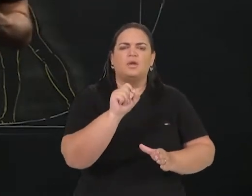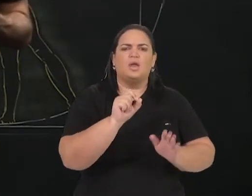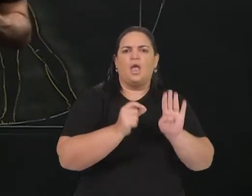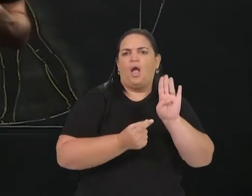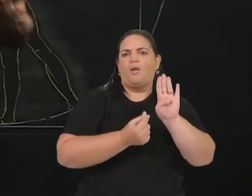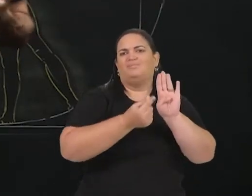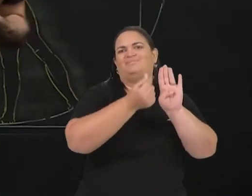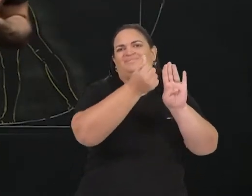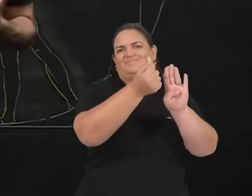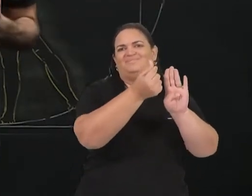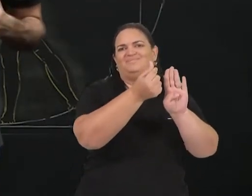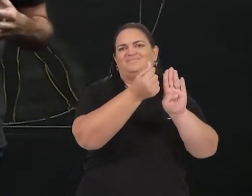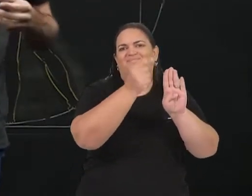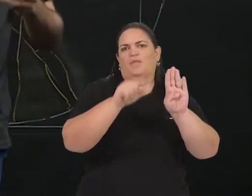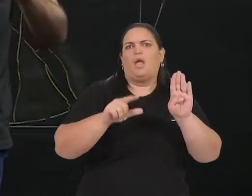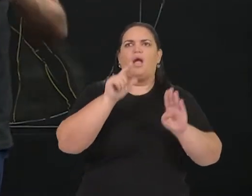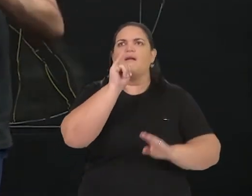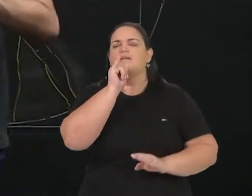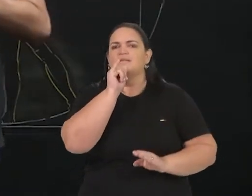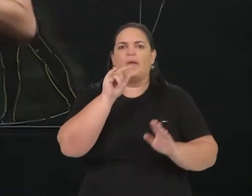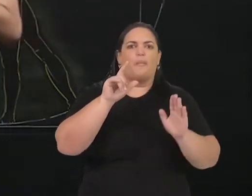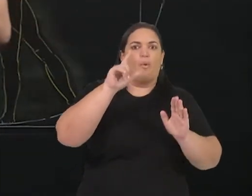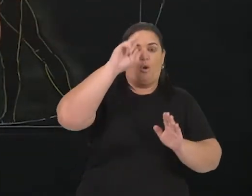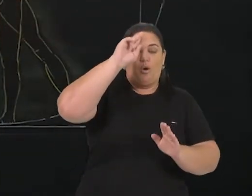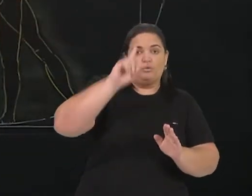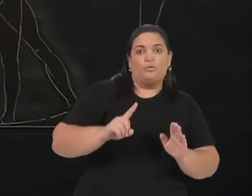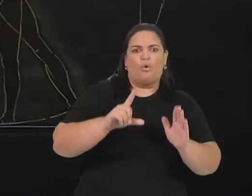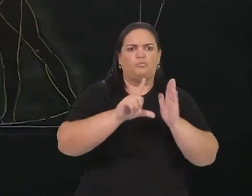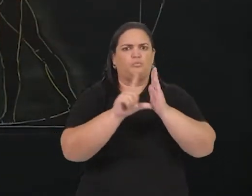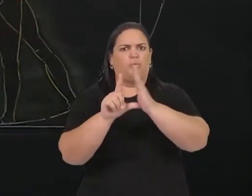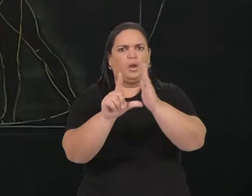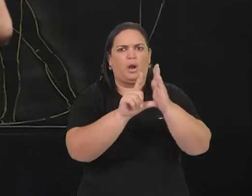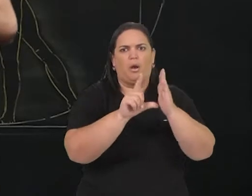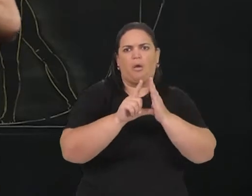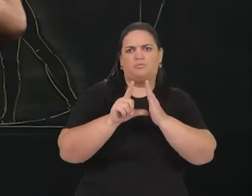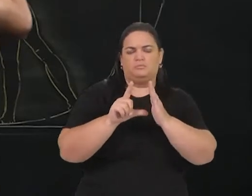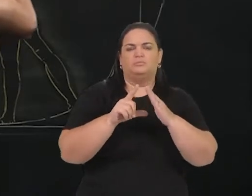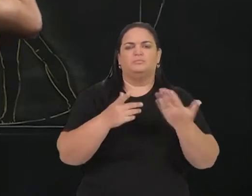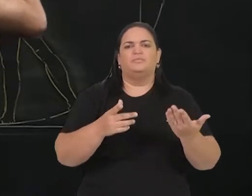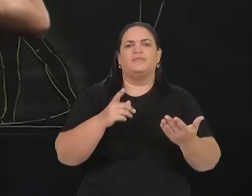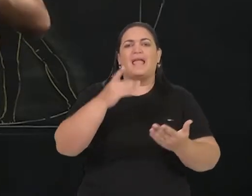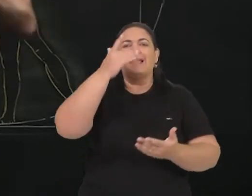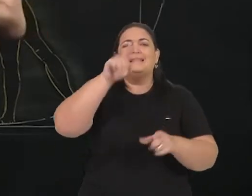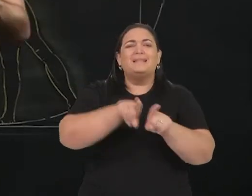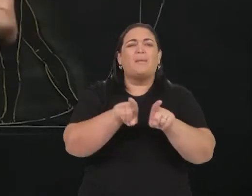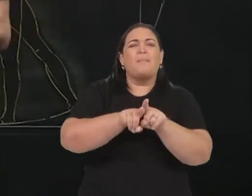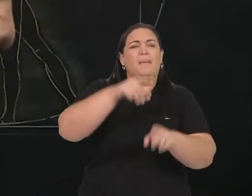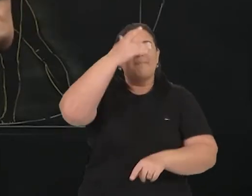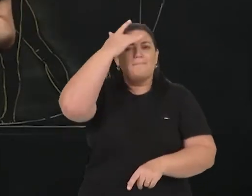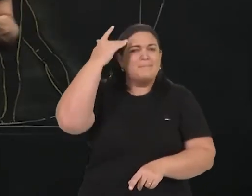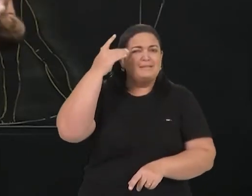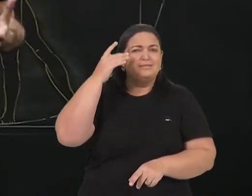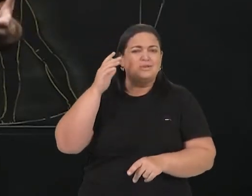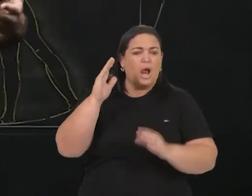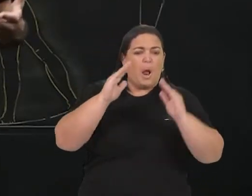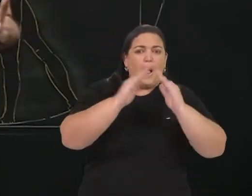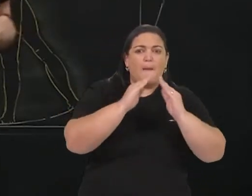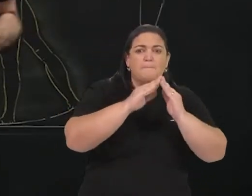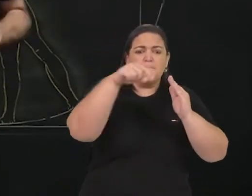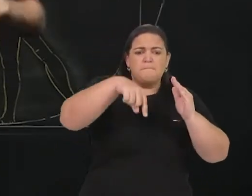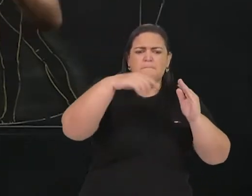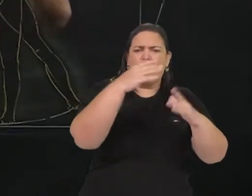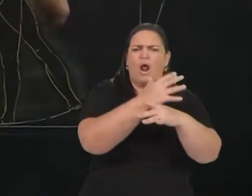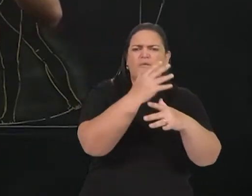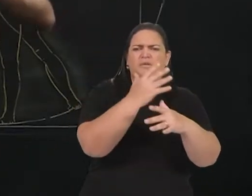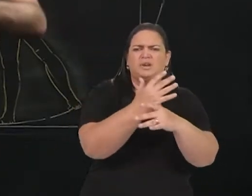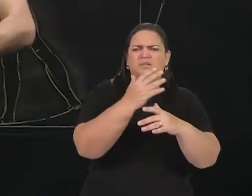que em geral eram os comerciantes. Além das pessoas que conviviam nesse ambiente de cidade, que era um ambiente muito diferente daquele do campo e do